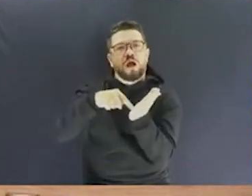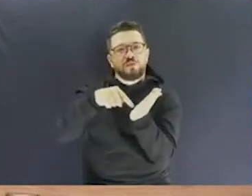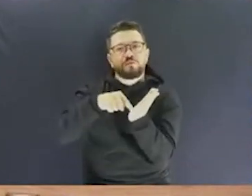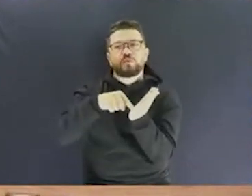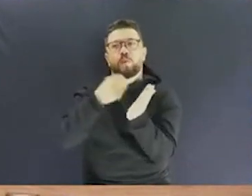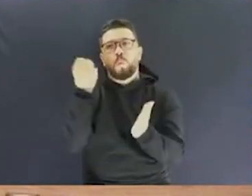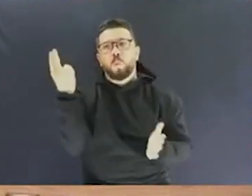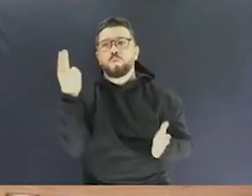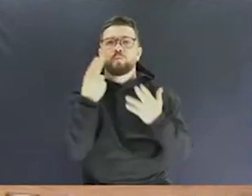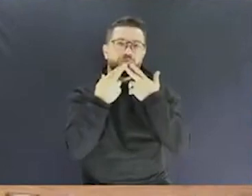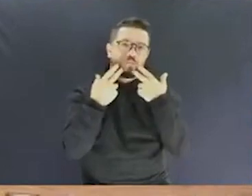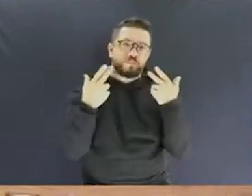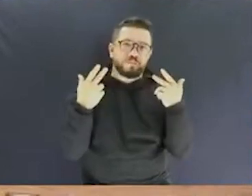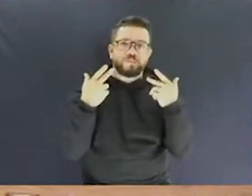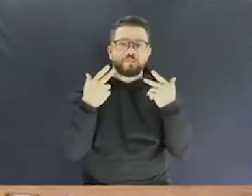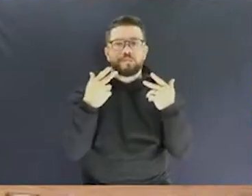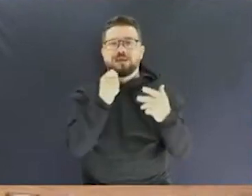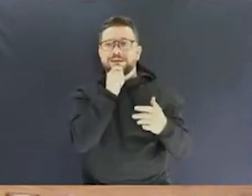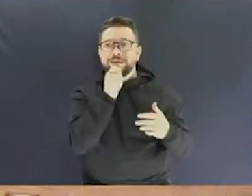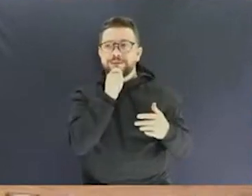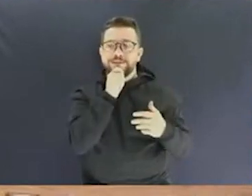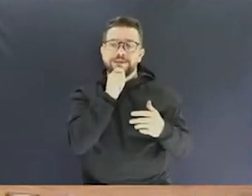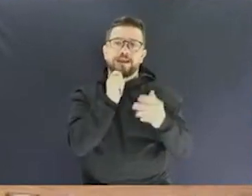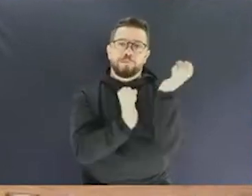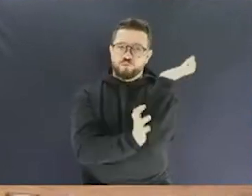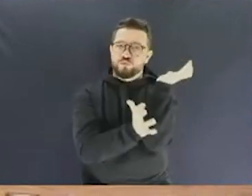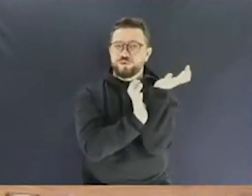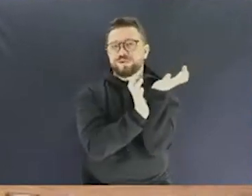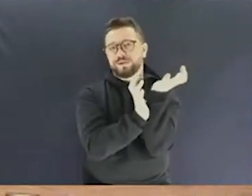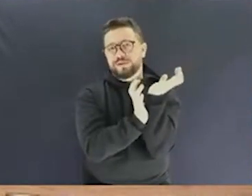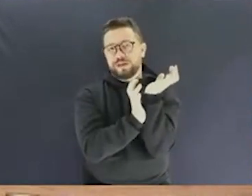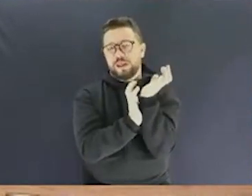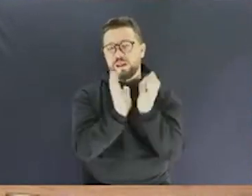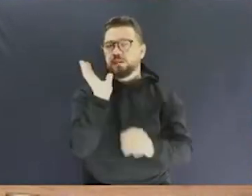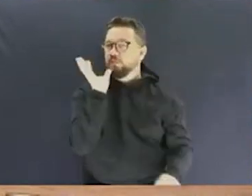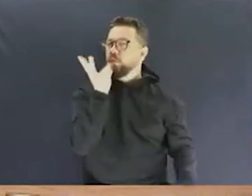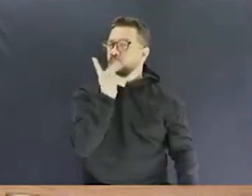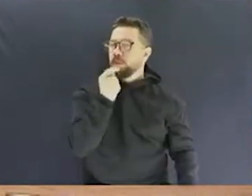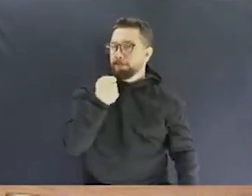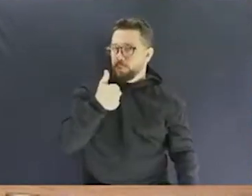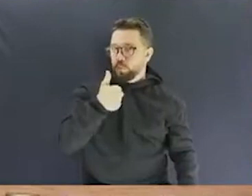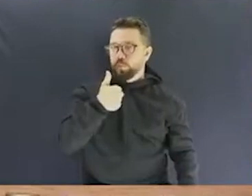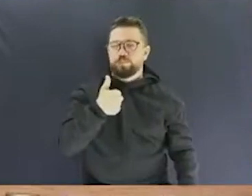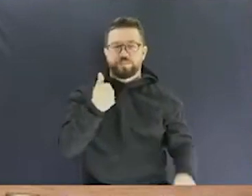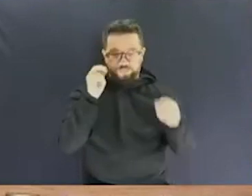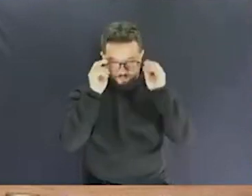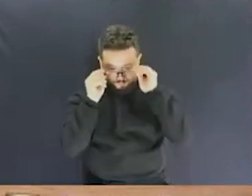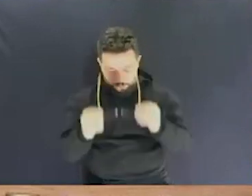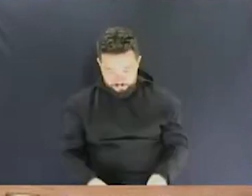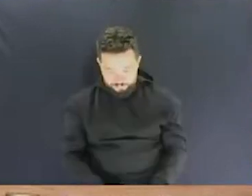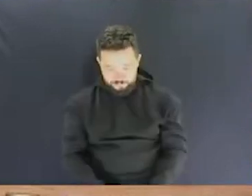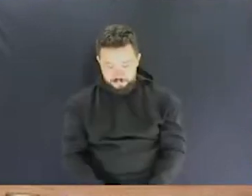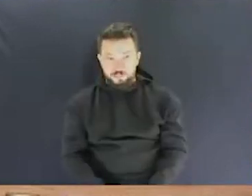pouco mais burocrático, leva um pouco mais de tempo. Mas a ideia é que aquilo que está proposto, né, assim como as demais ações